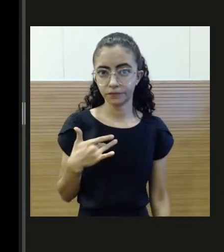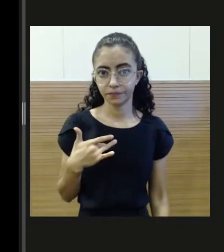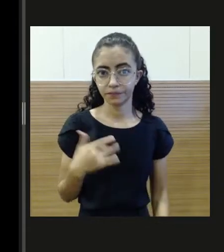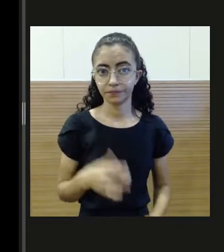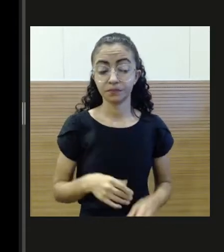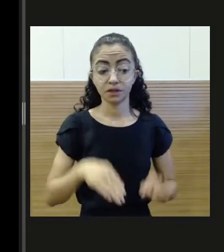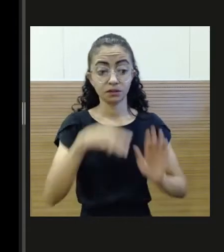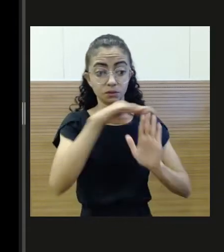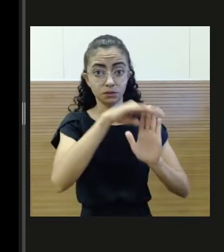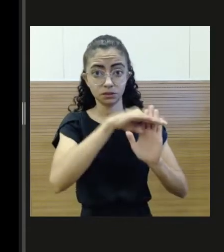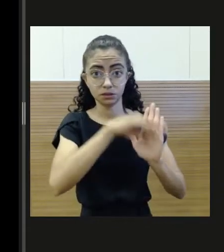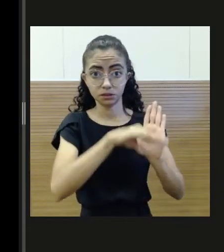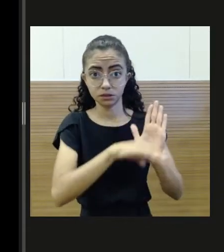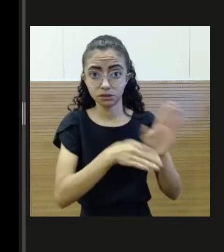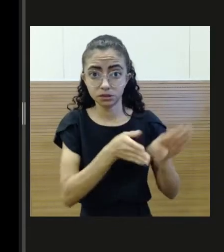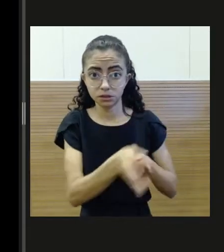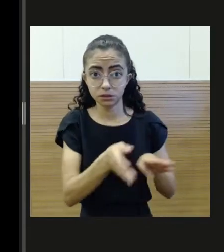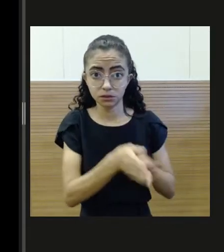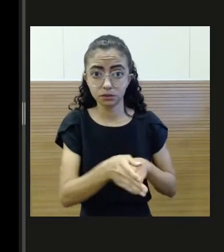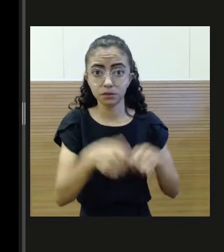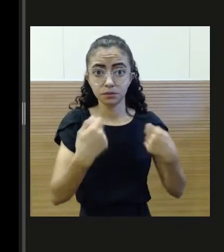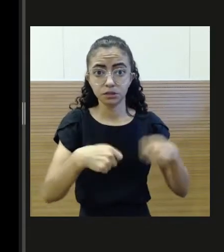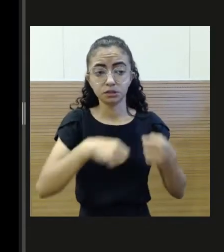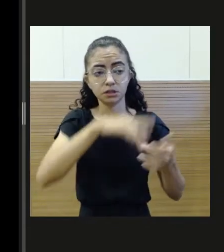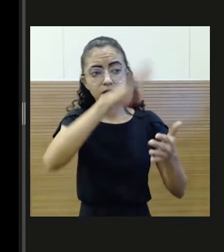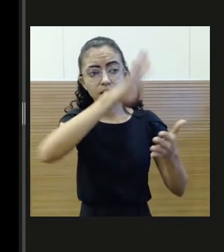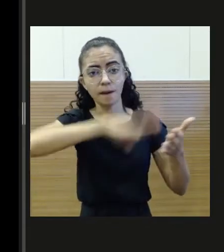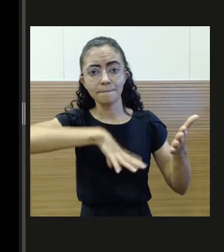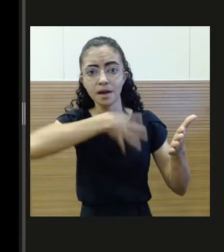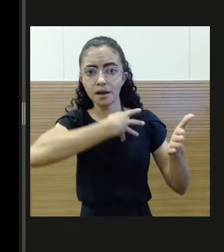Esses guias dependem nessas tabelas de alimentos.